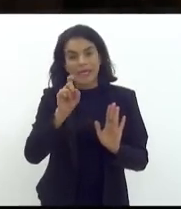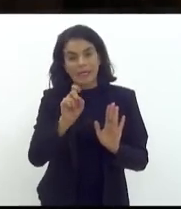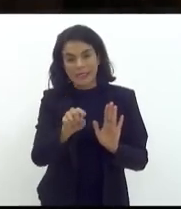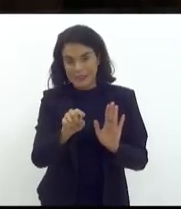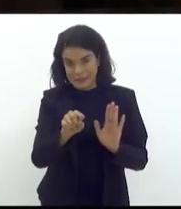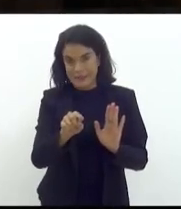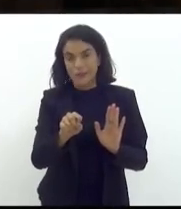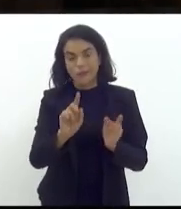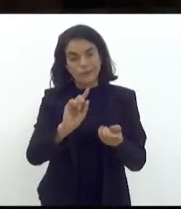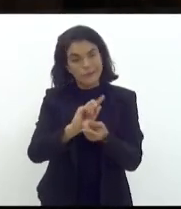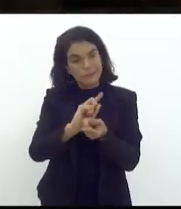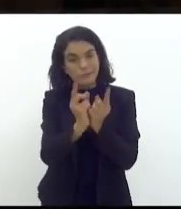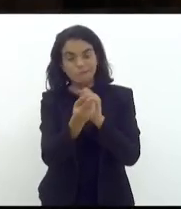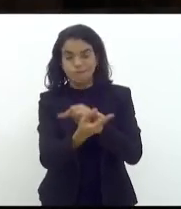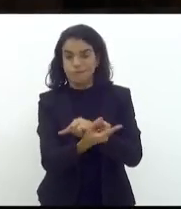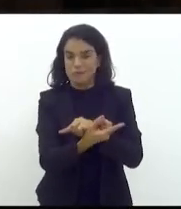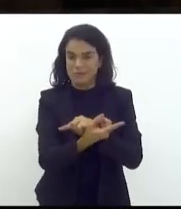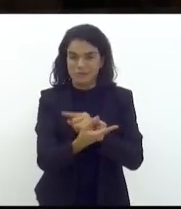contradições